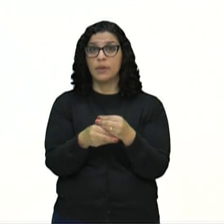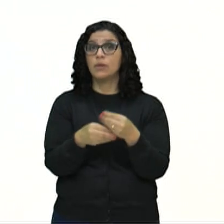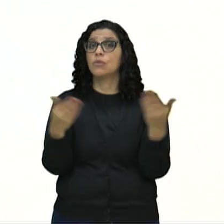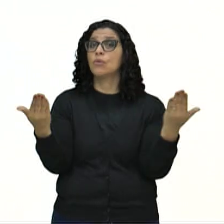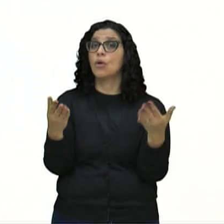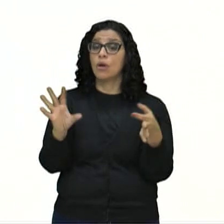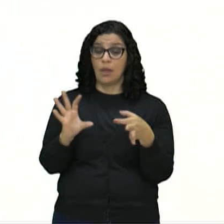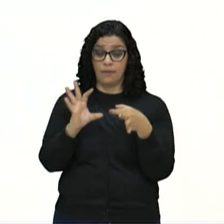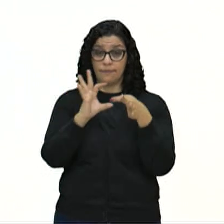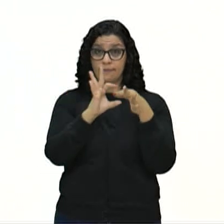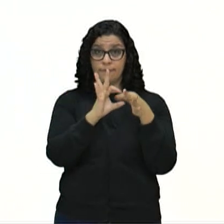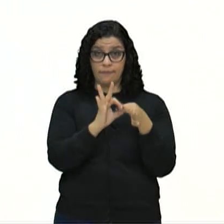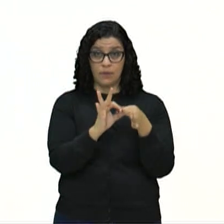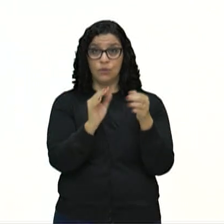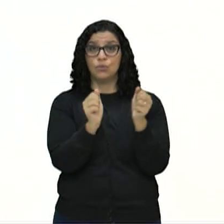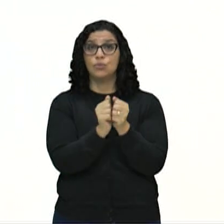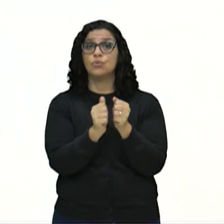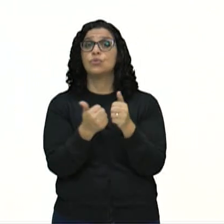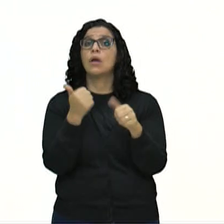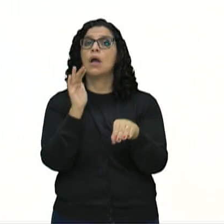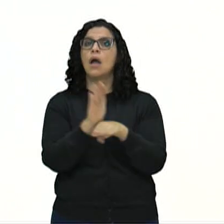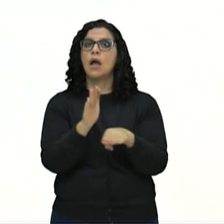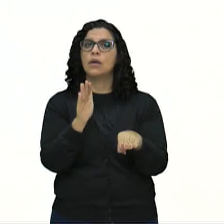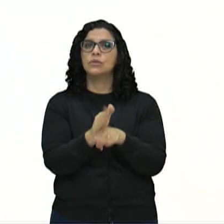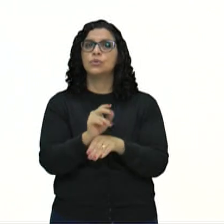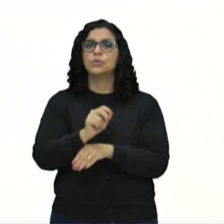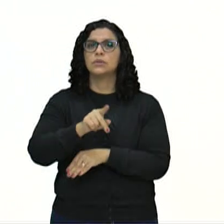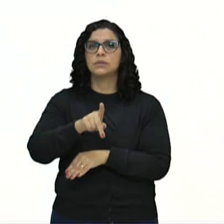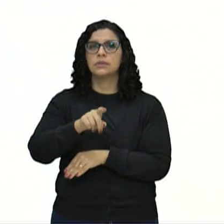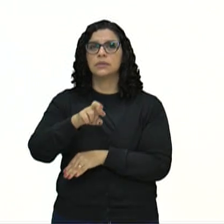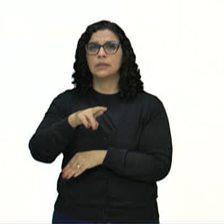se liga a ele com auxílio de